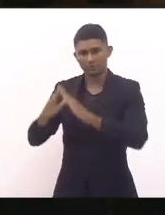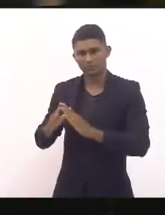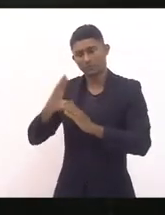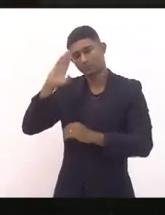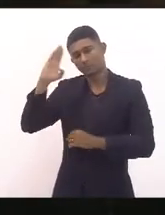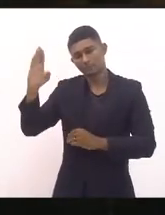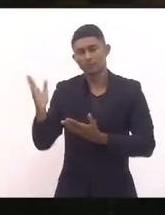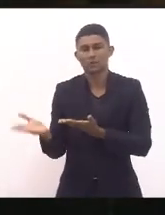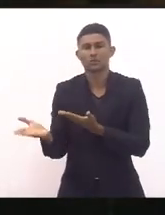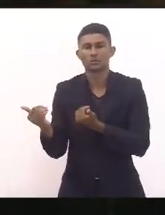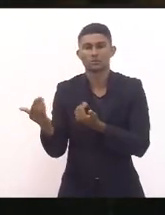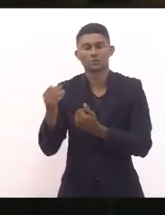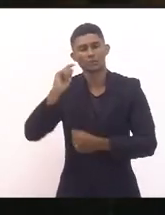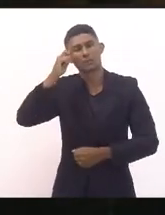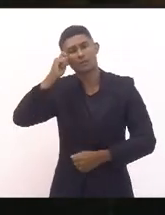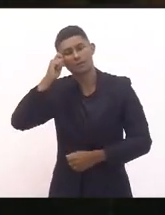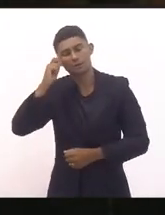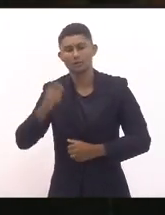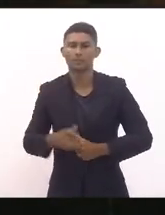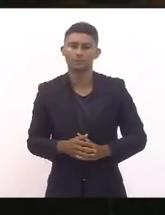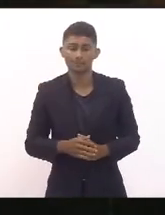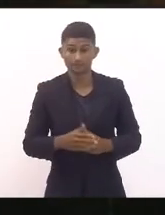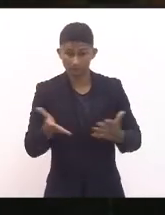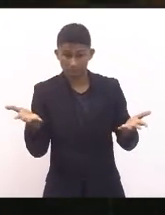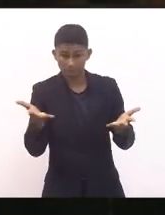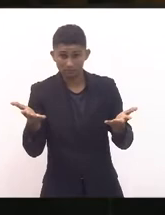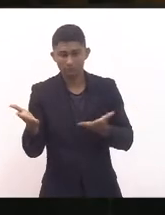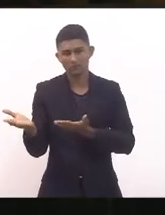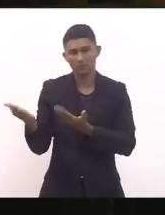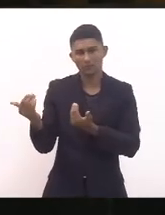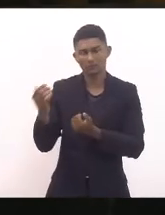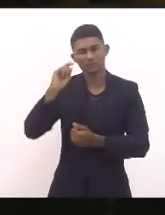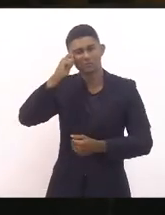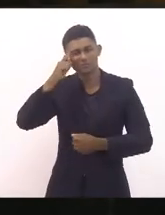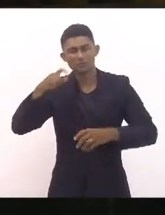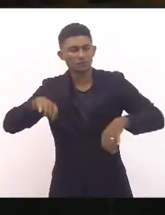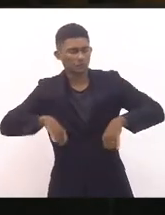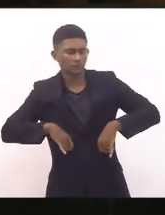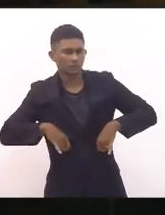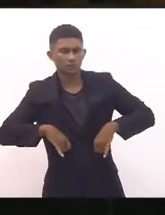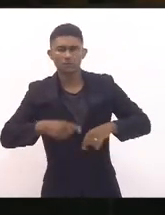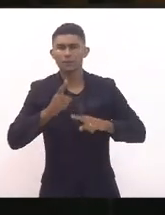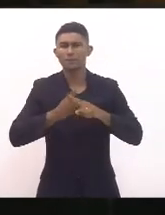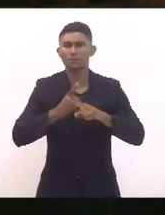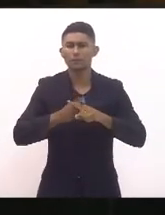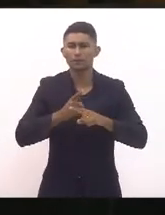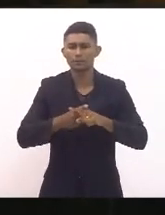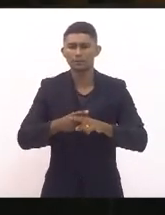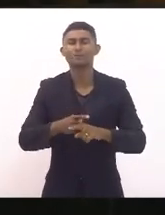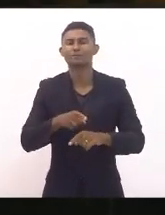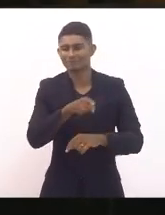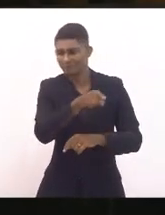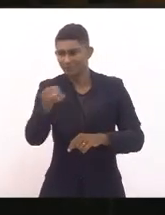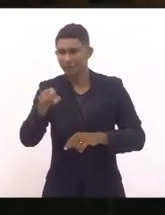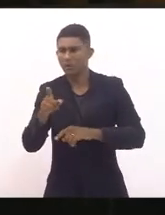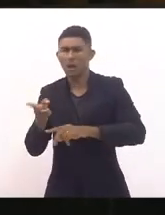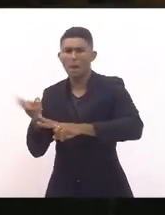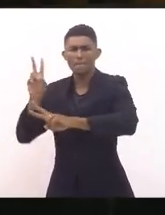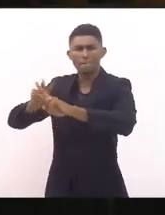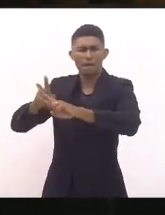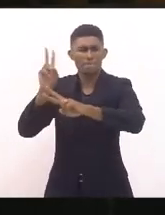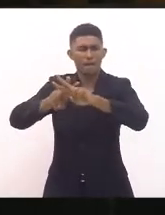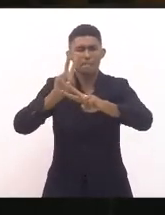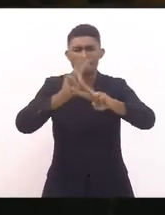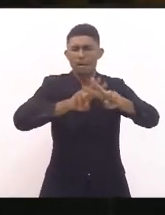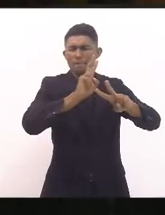juventude preta, que hoje, senhora presidenta, sofre não só com processo de encarceramento, e nós já